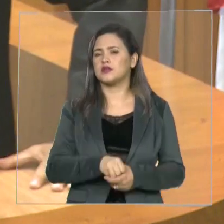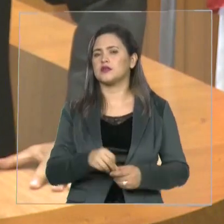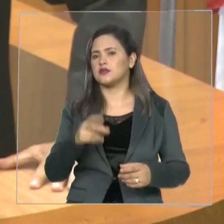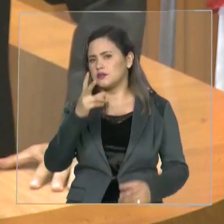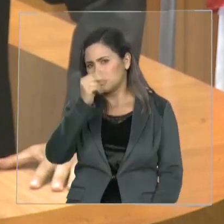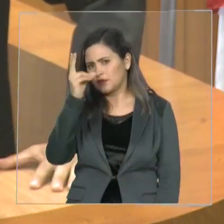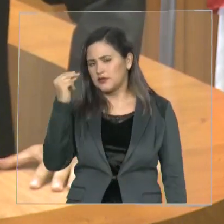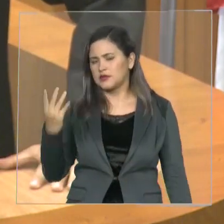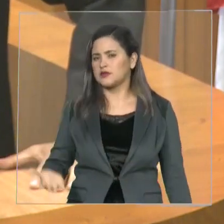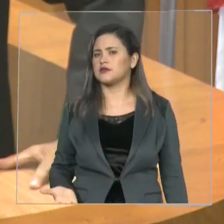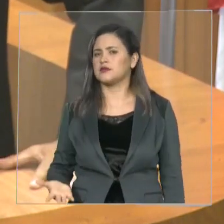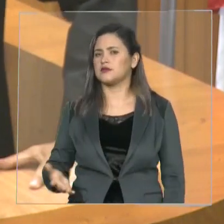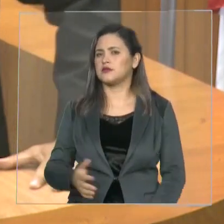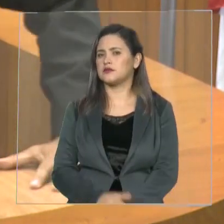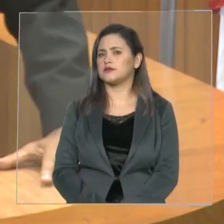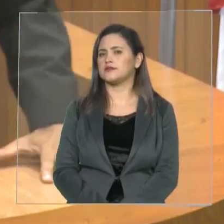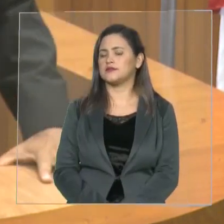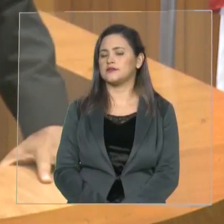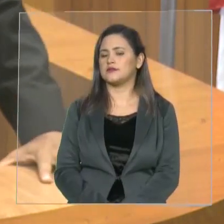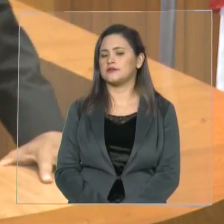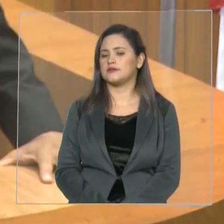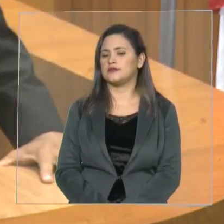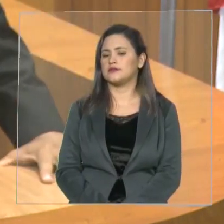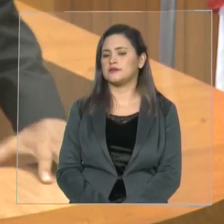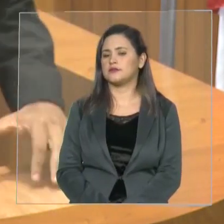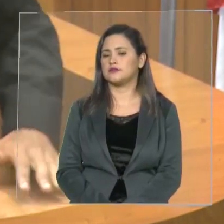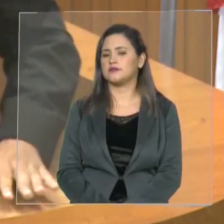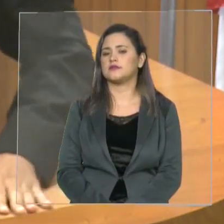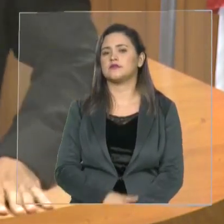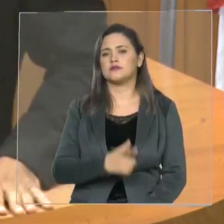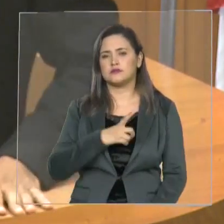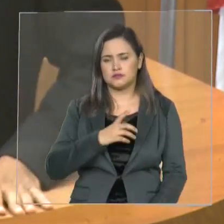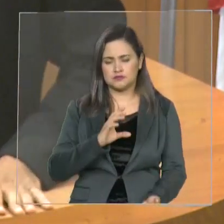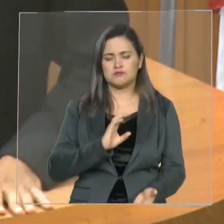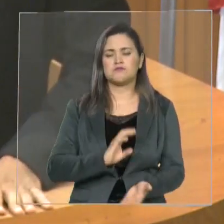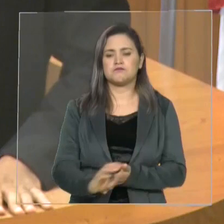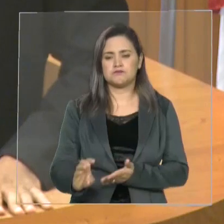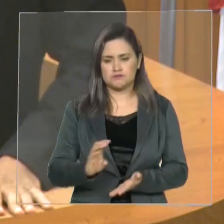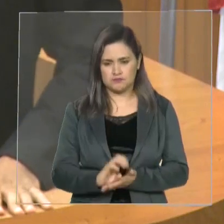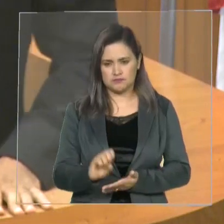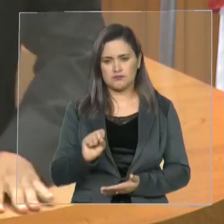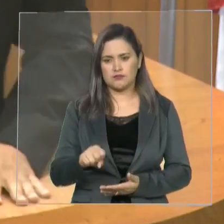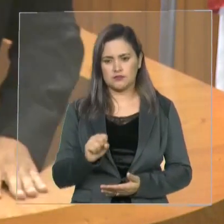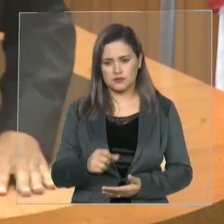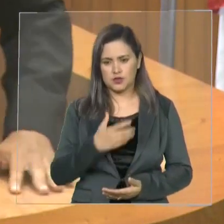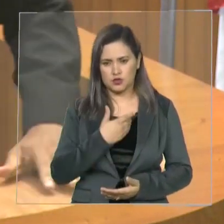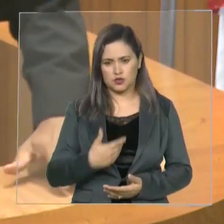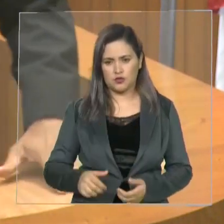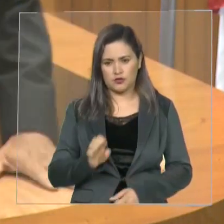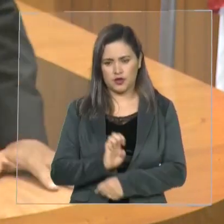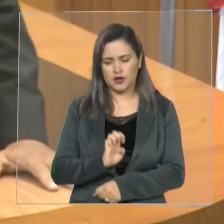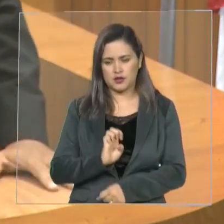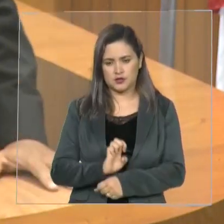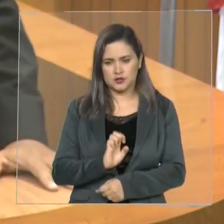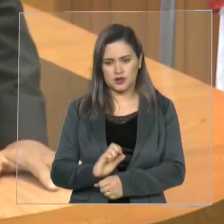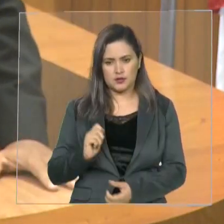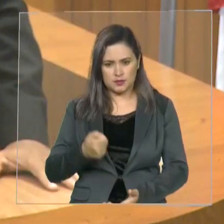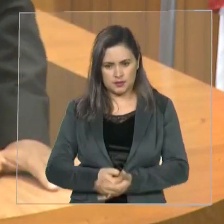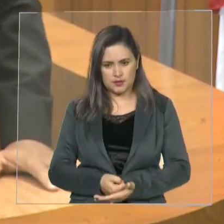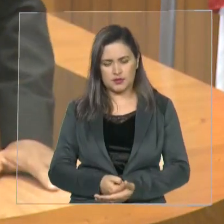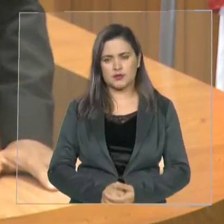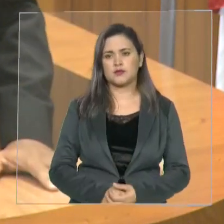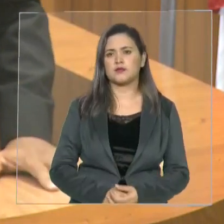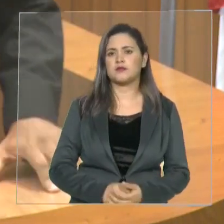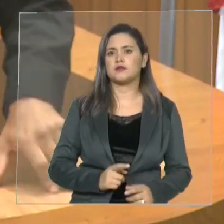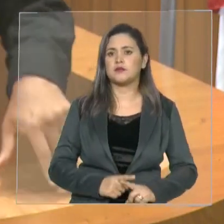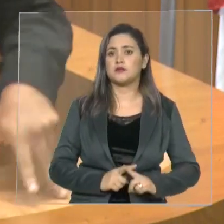Eu botei emenda minha, paga pelo governo do estado, Está aqui o deputado Neto Evangelista. Mas